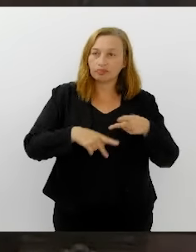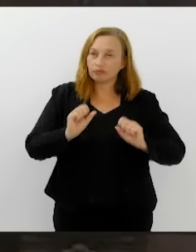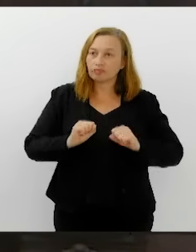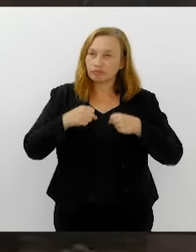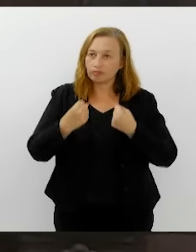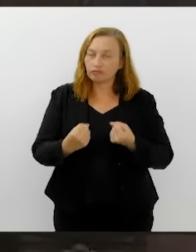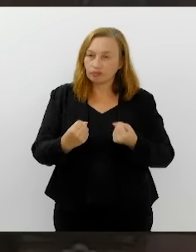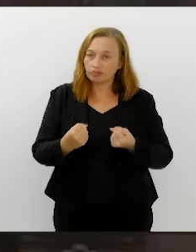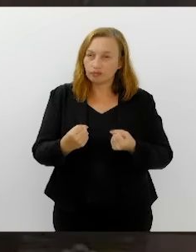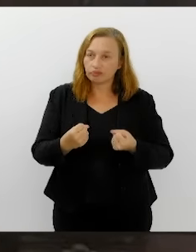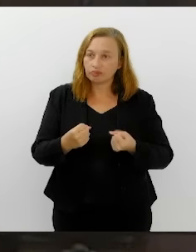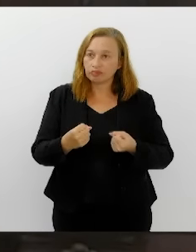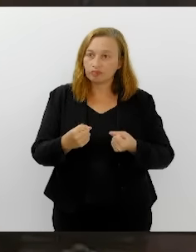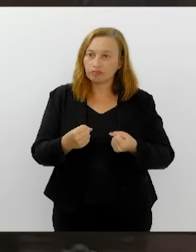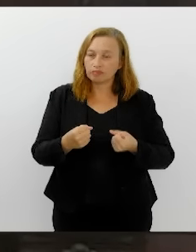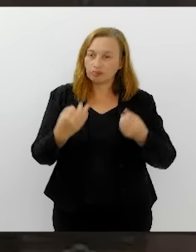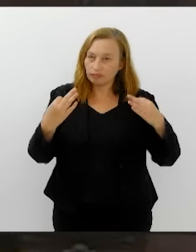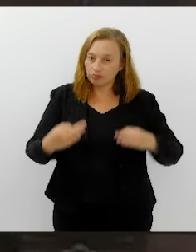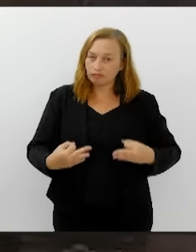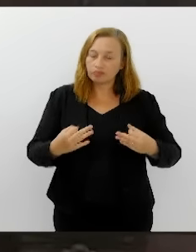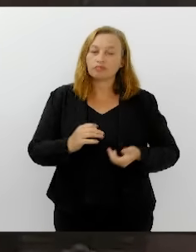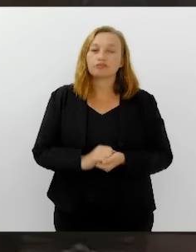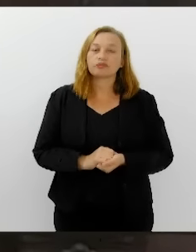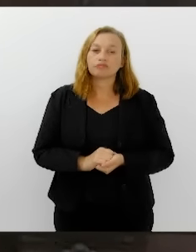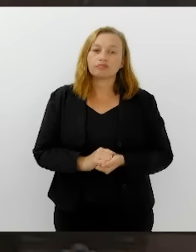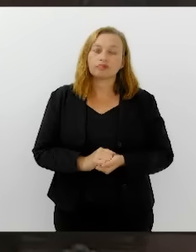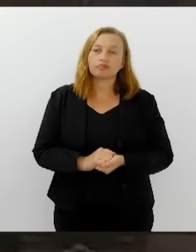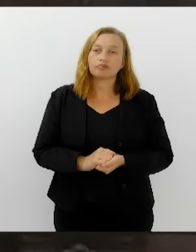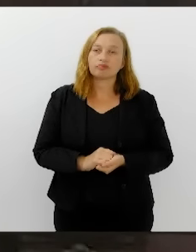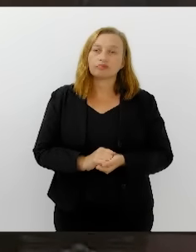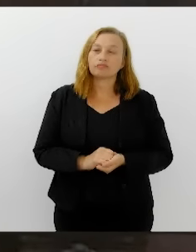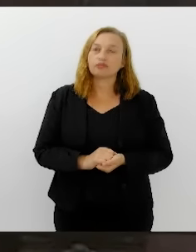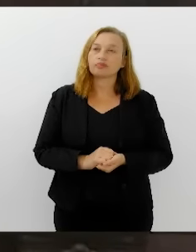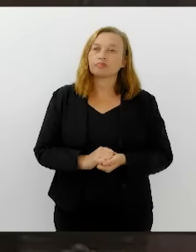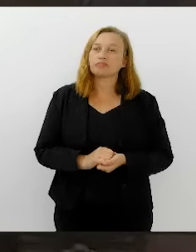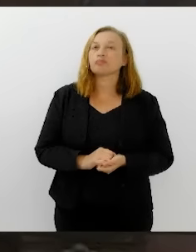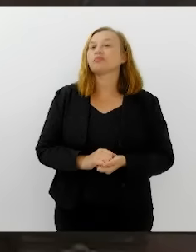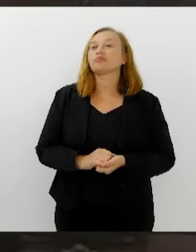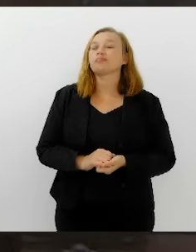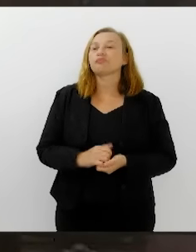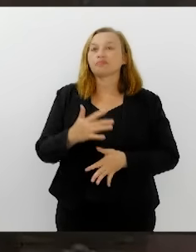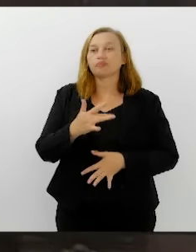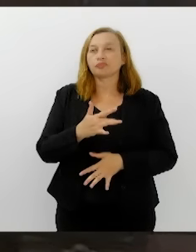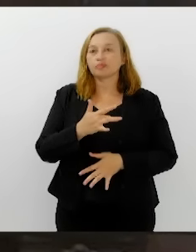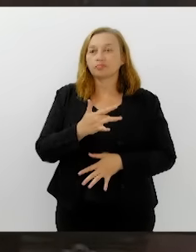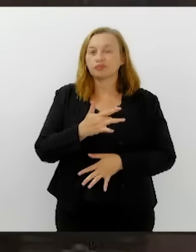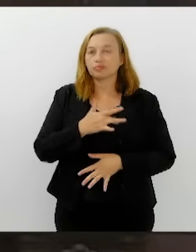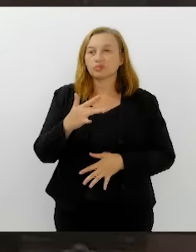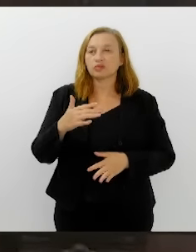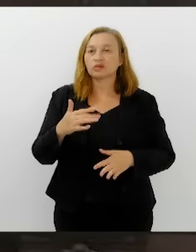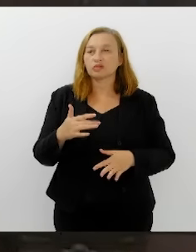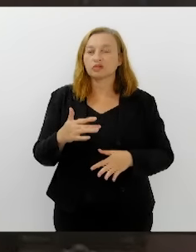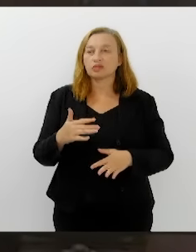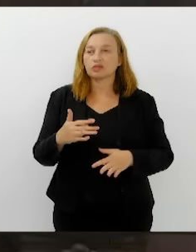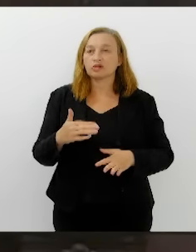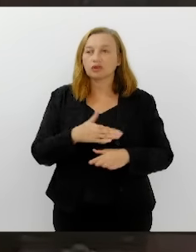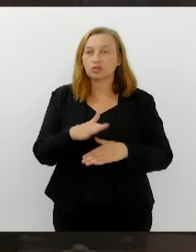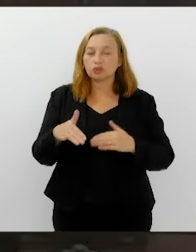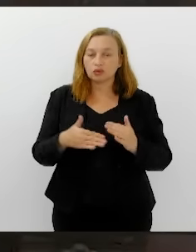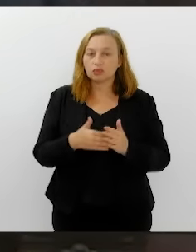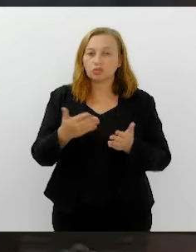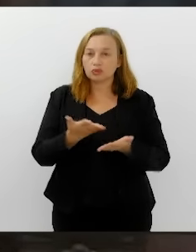e integridade, transcende as esferas religiosas e toca o coração de toda a humanidade.